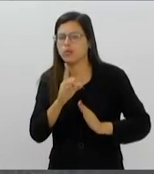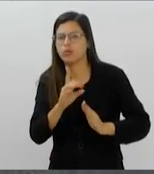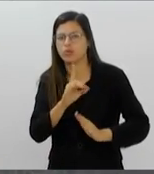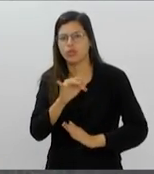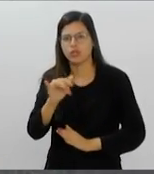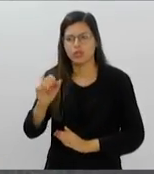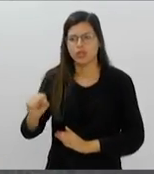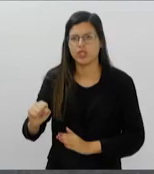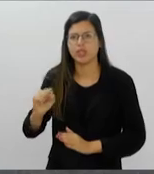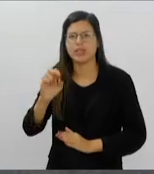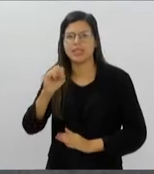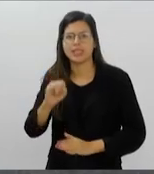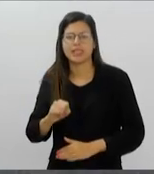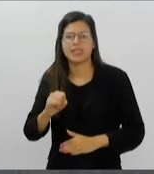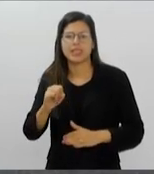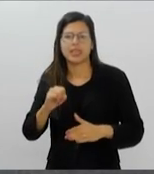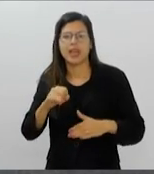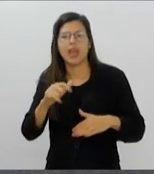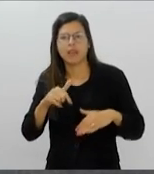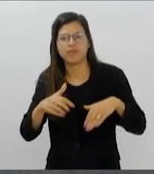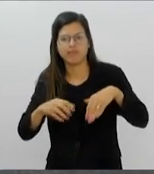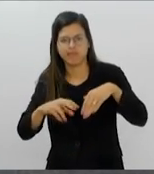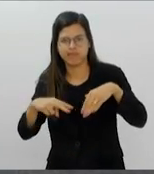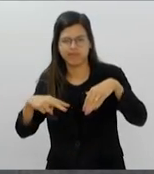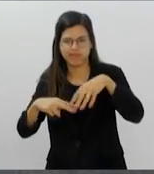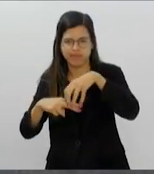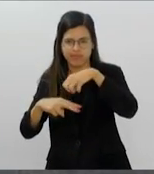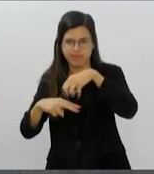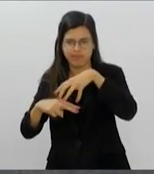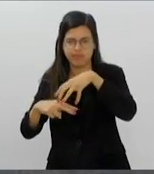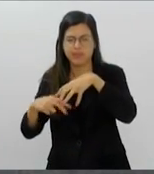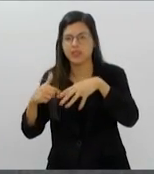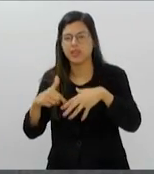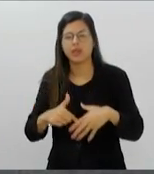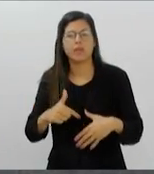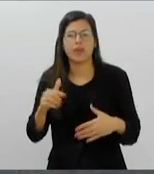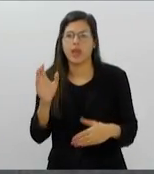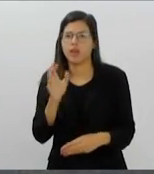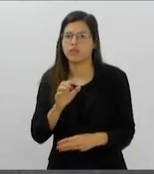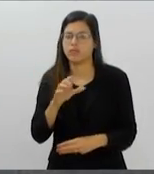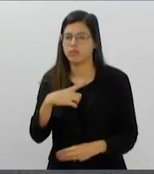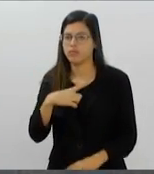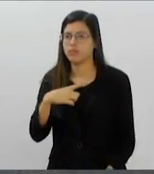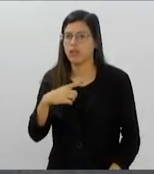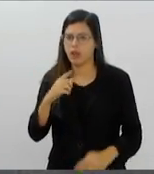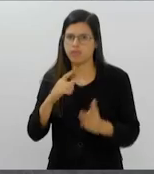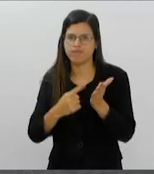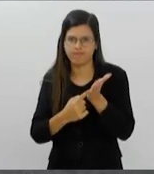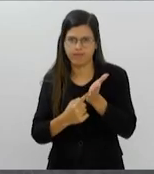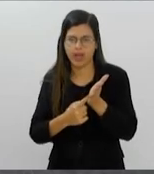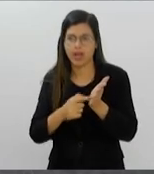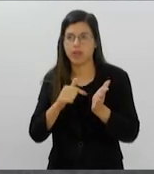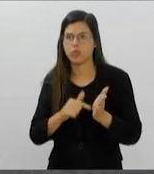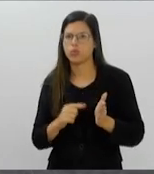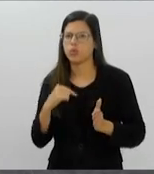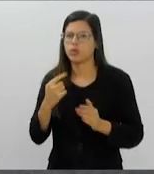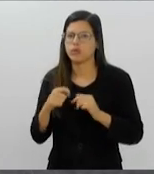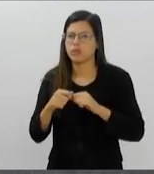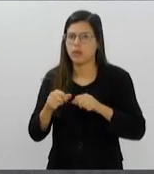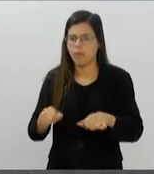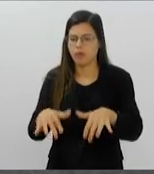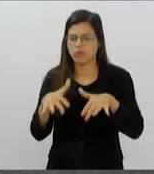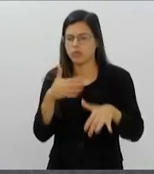imagem, 2 dias, 5 dias, uma coisa razoável. Nós fizemos uma audiência pública com vários médicos, vários